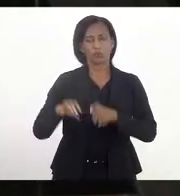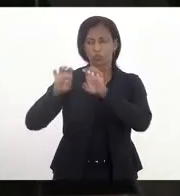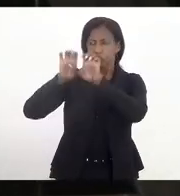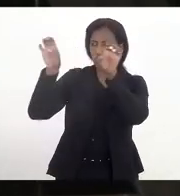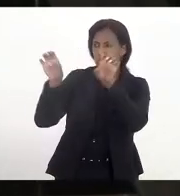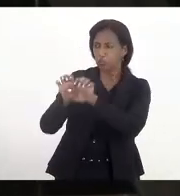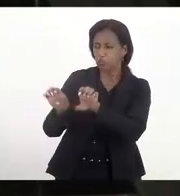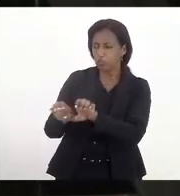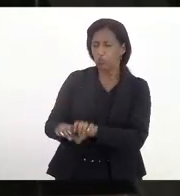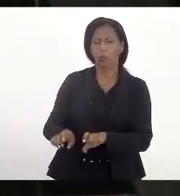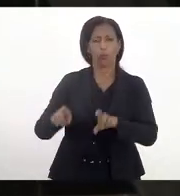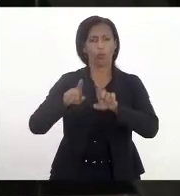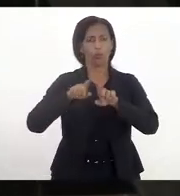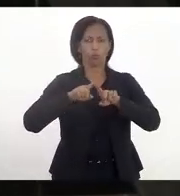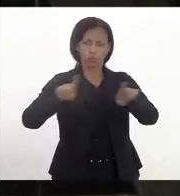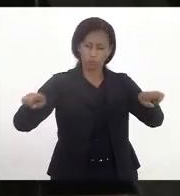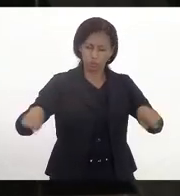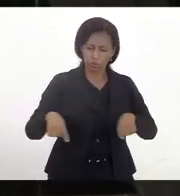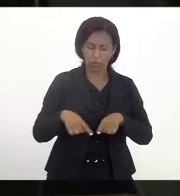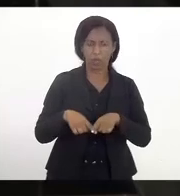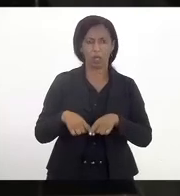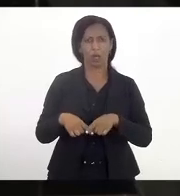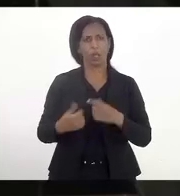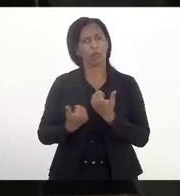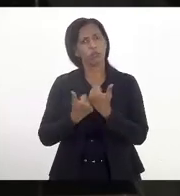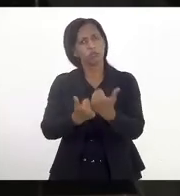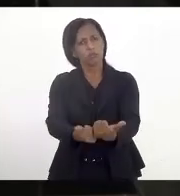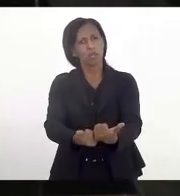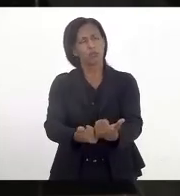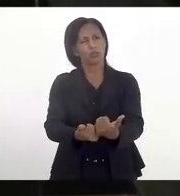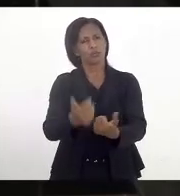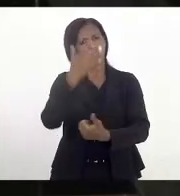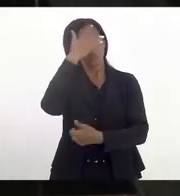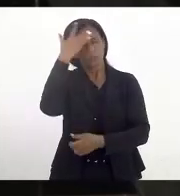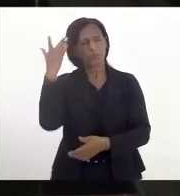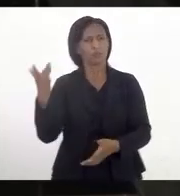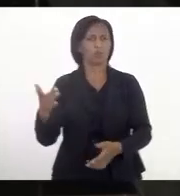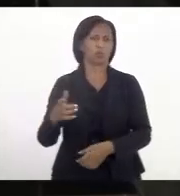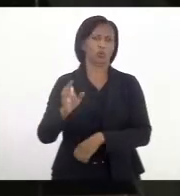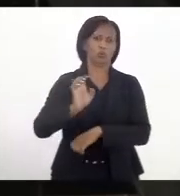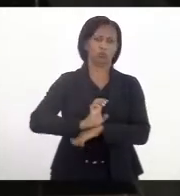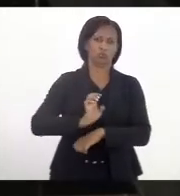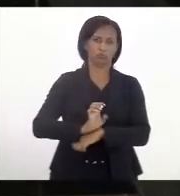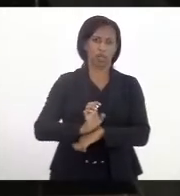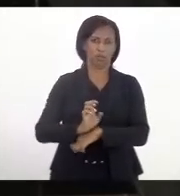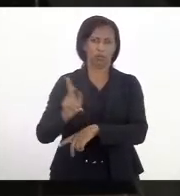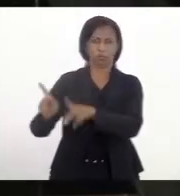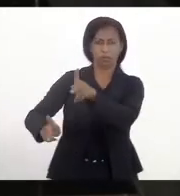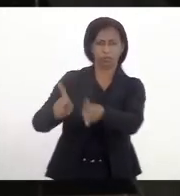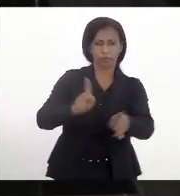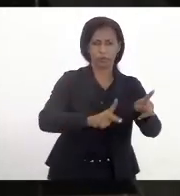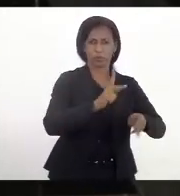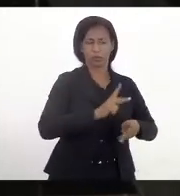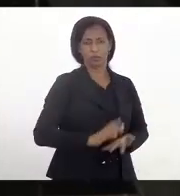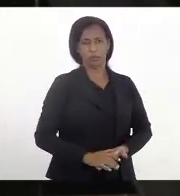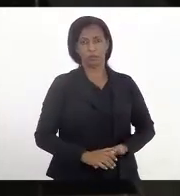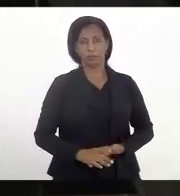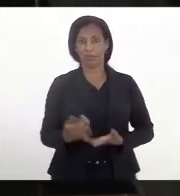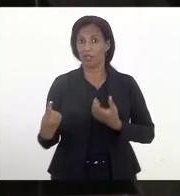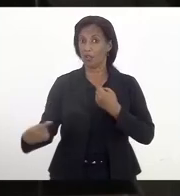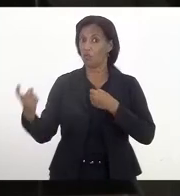com seu gabinete a favor da população Fluminense mas volto a dizer o